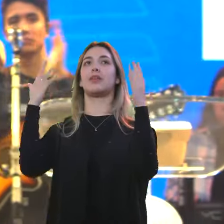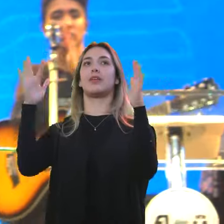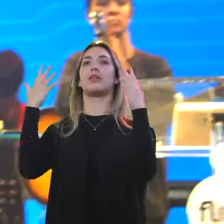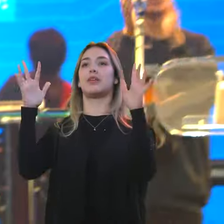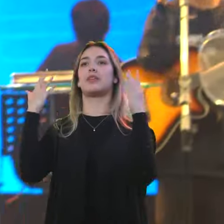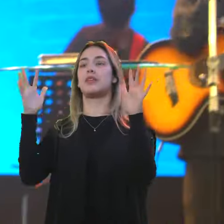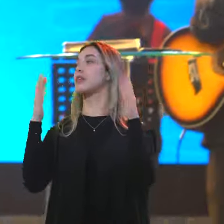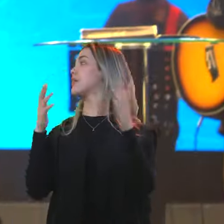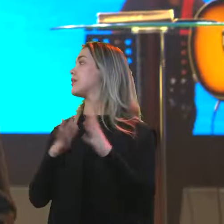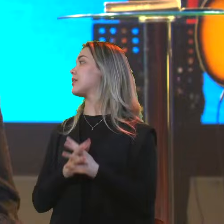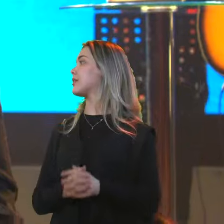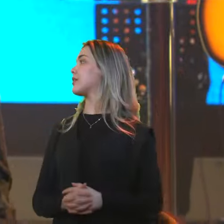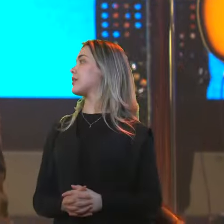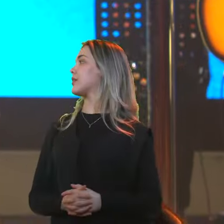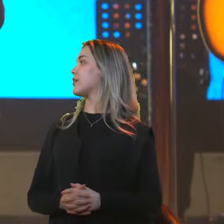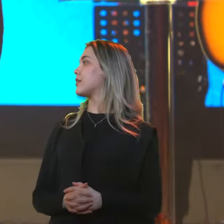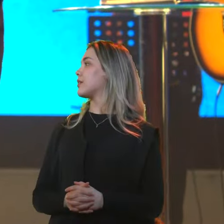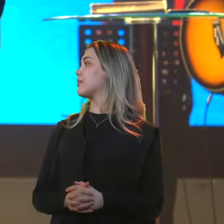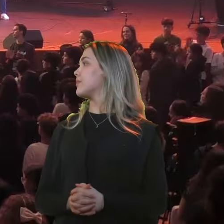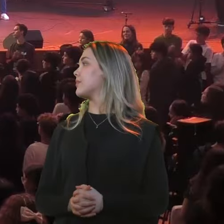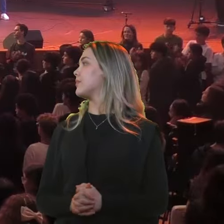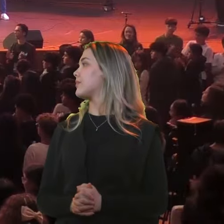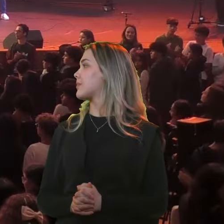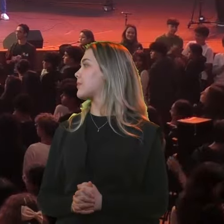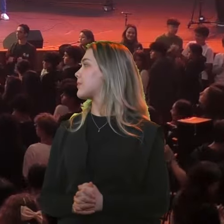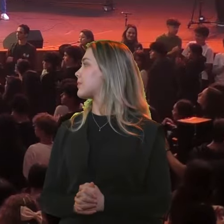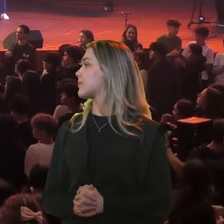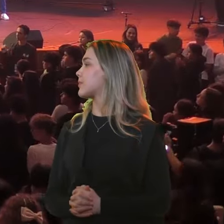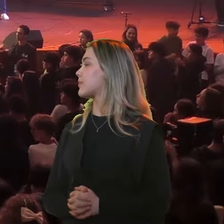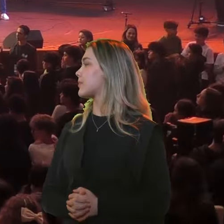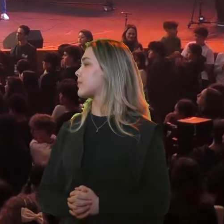Você dá uma licencinha aqui, meu guerreiro, eu vou descer aí.